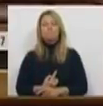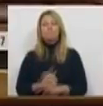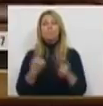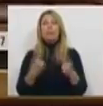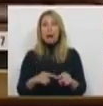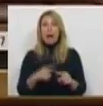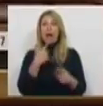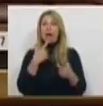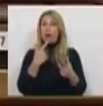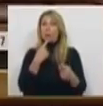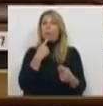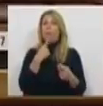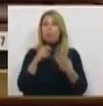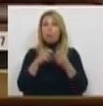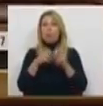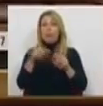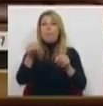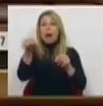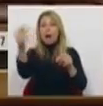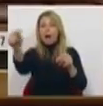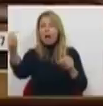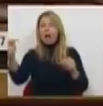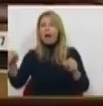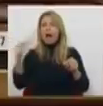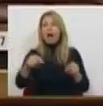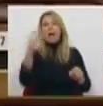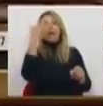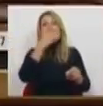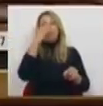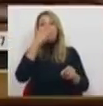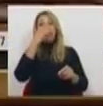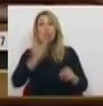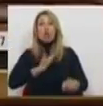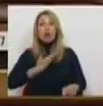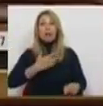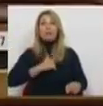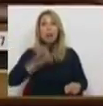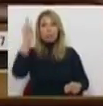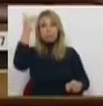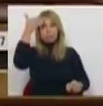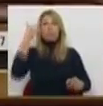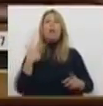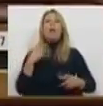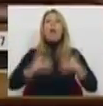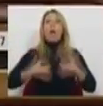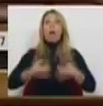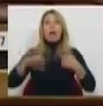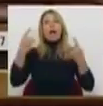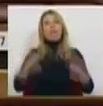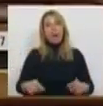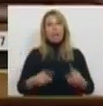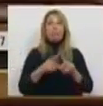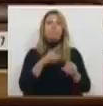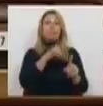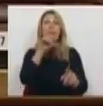muitos problemas que estão à espreita. Se um Trump incomoda muita gente, um Trump e uma Le Pen incomodarão muito